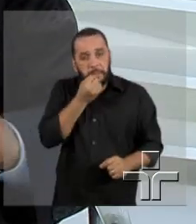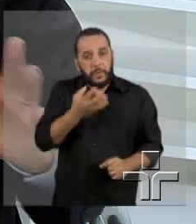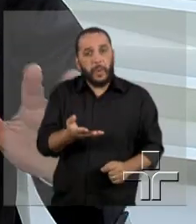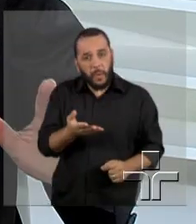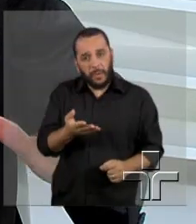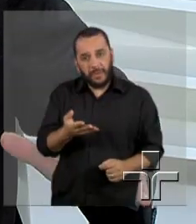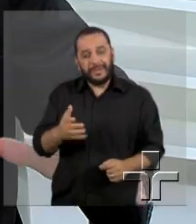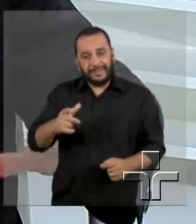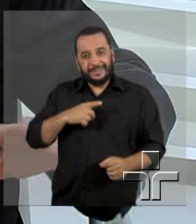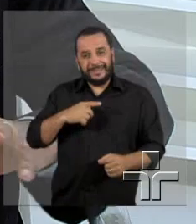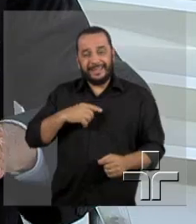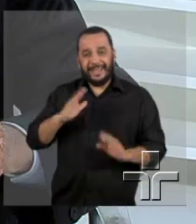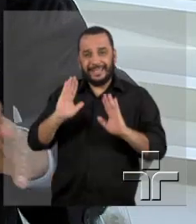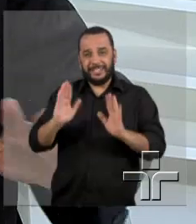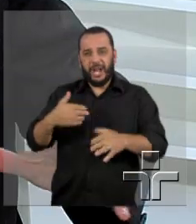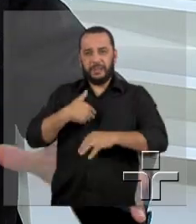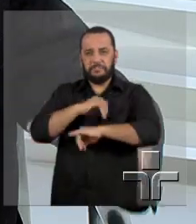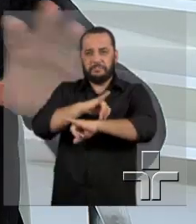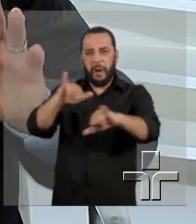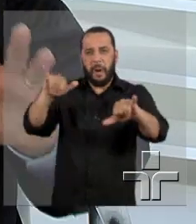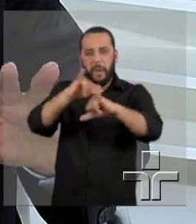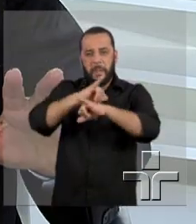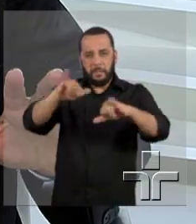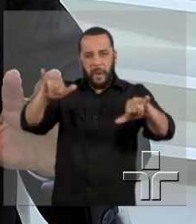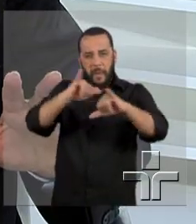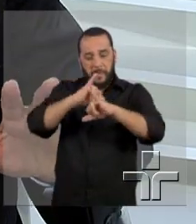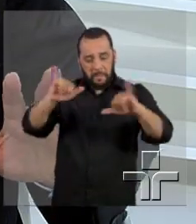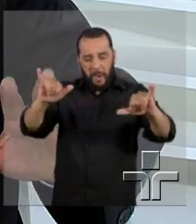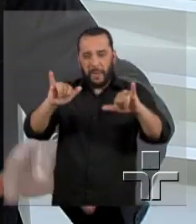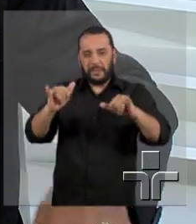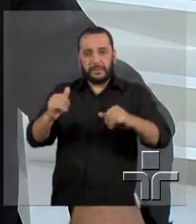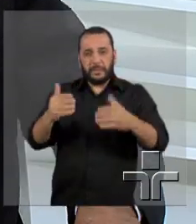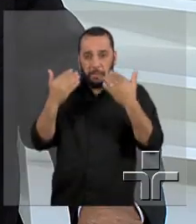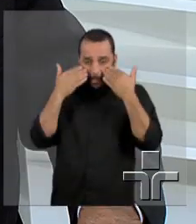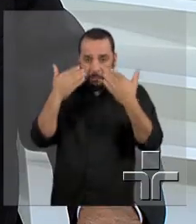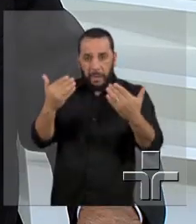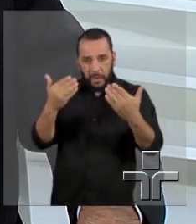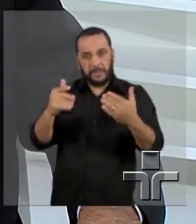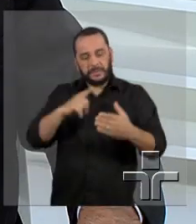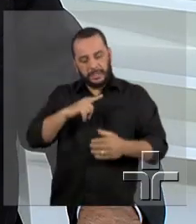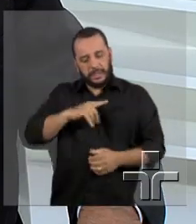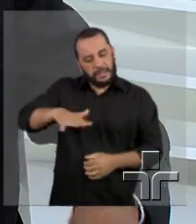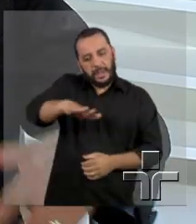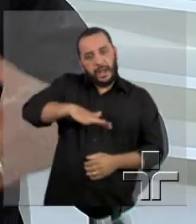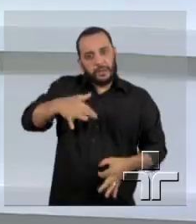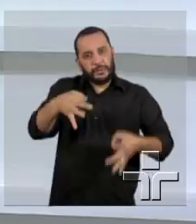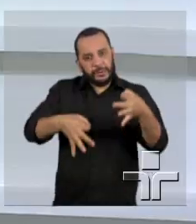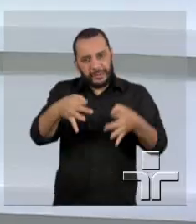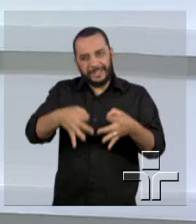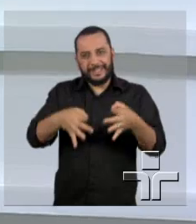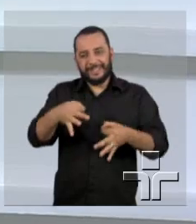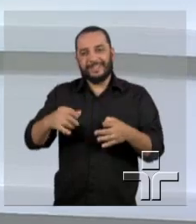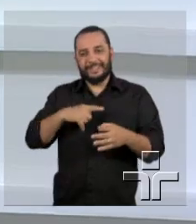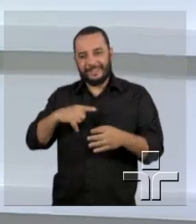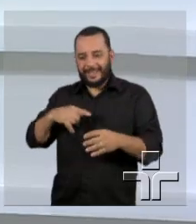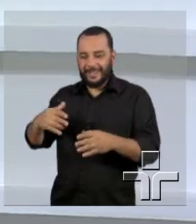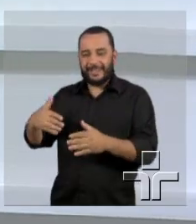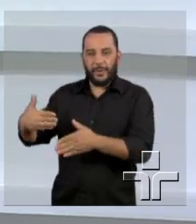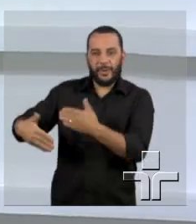dessa repercussão toda, dessas sequelas todas, no bom sentido, sequelas jurídicas no melhor sentido, essas consequências.